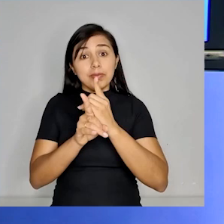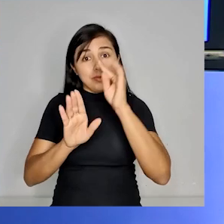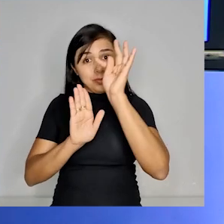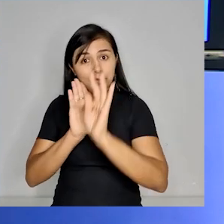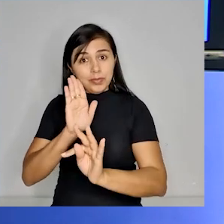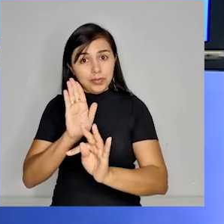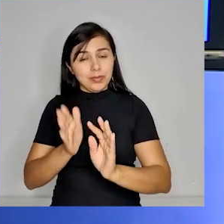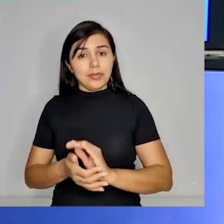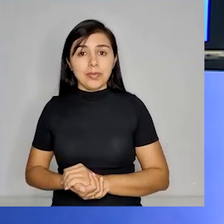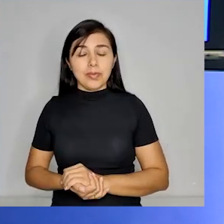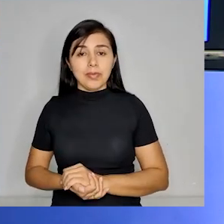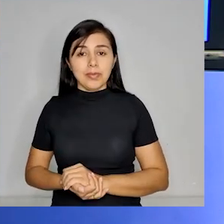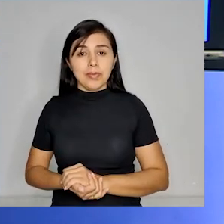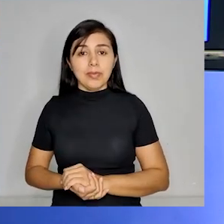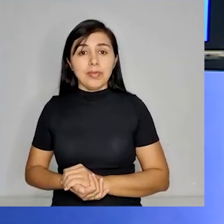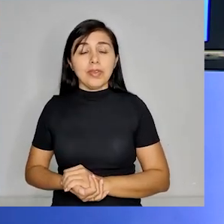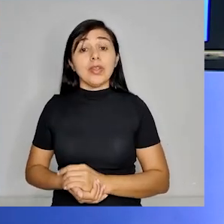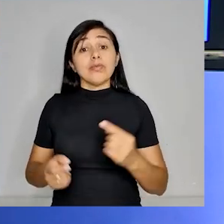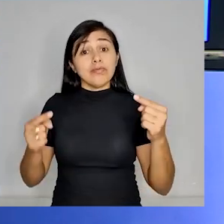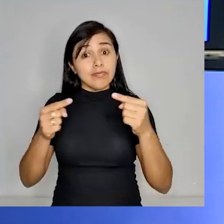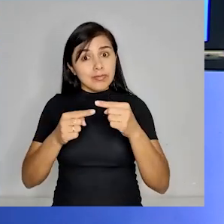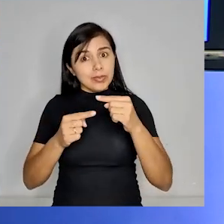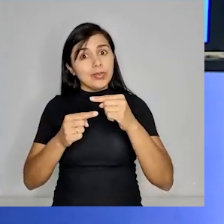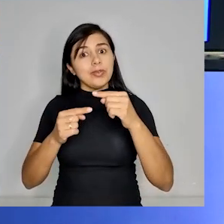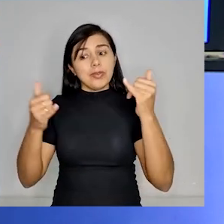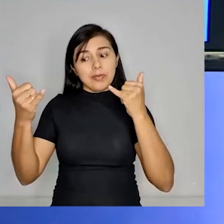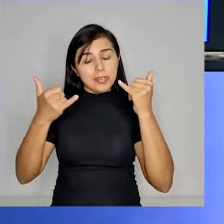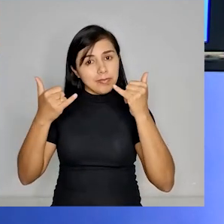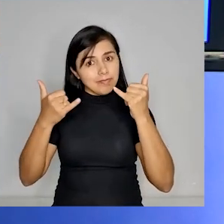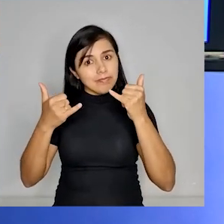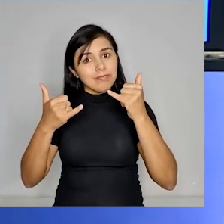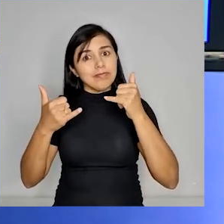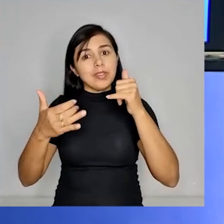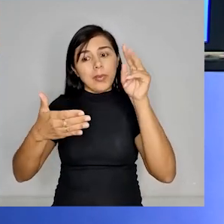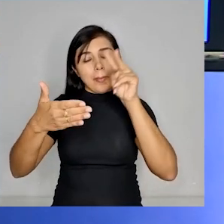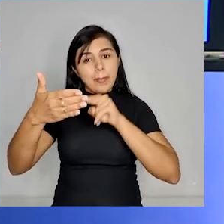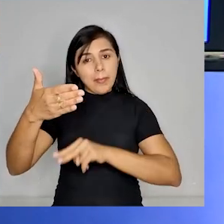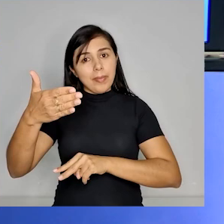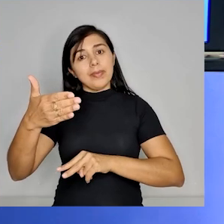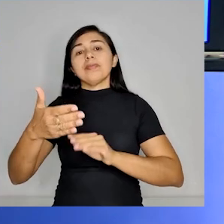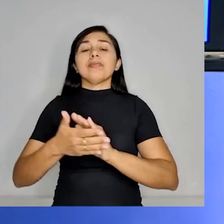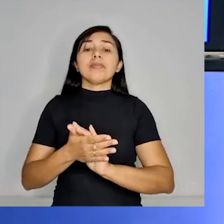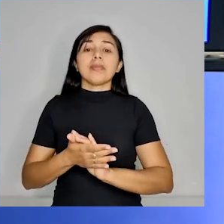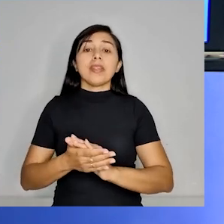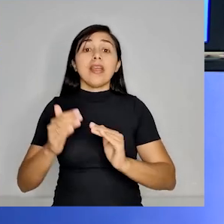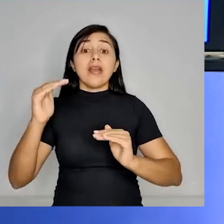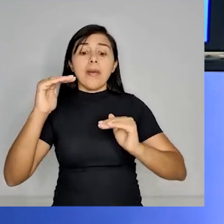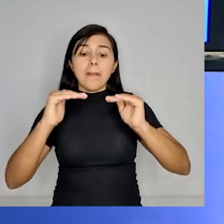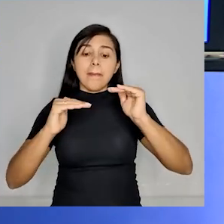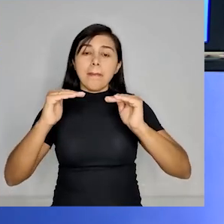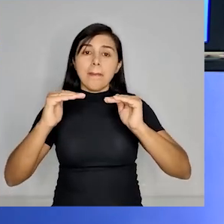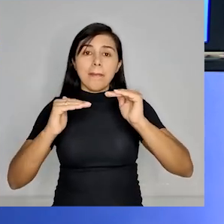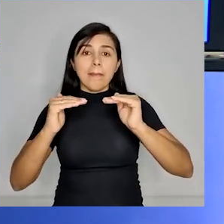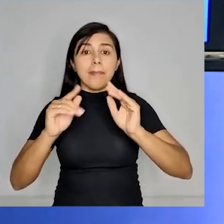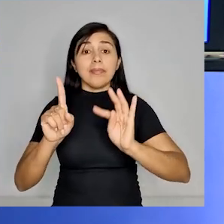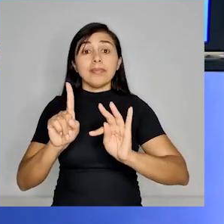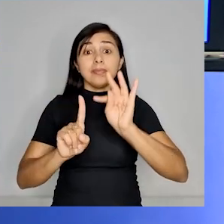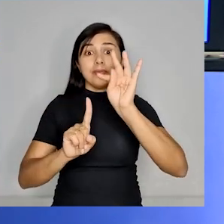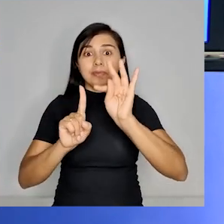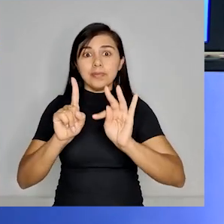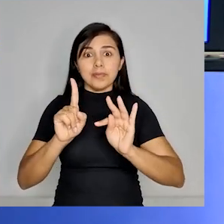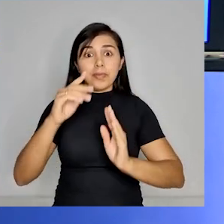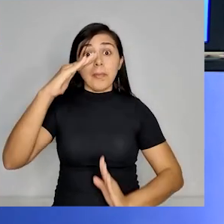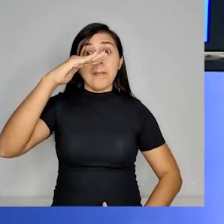só, a partir das informações coletadas, determine a média das temperaturas máximas registradas durante o mês